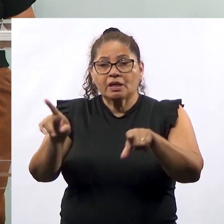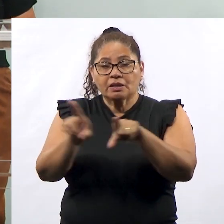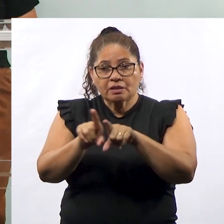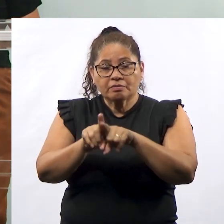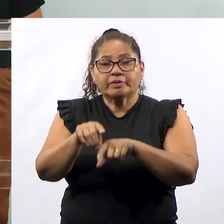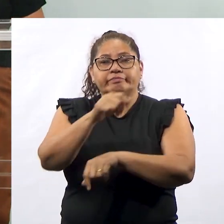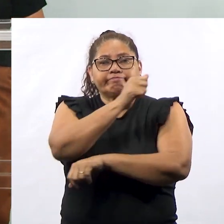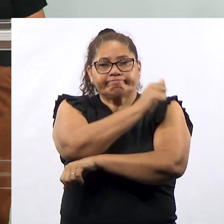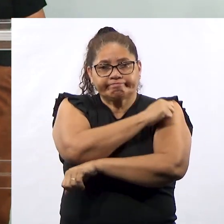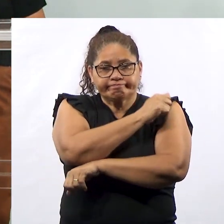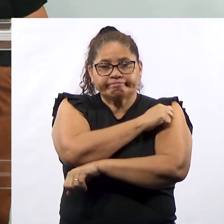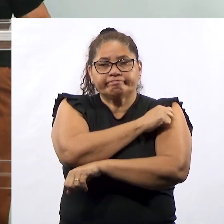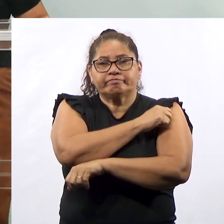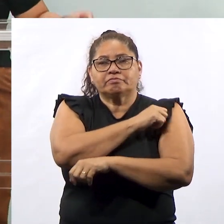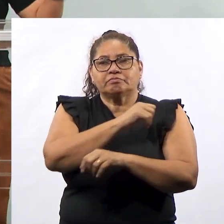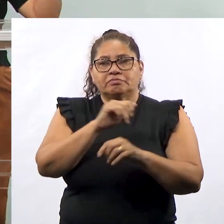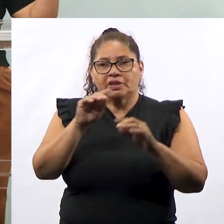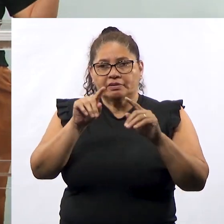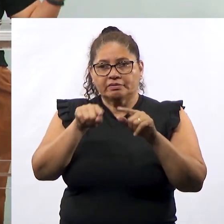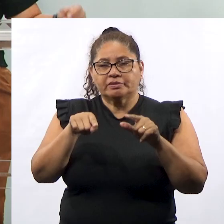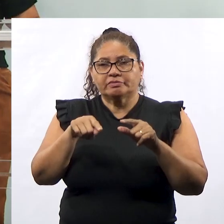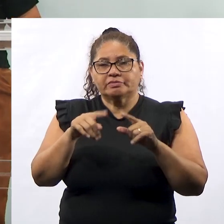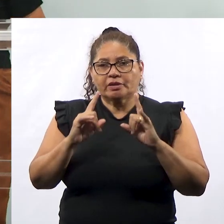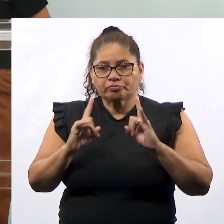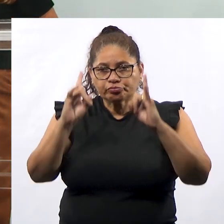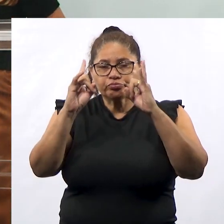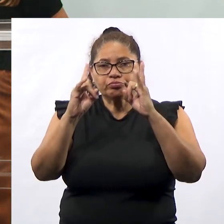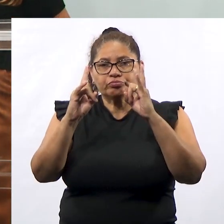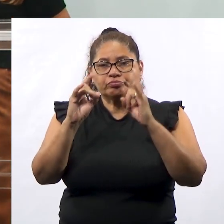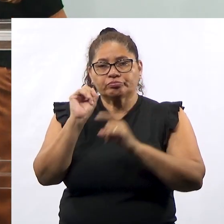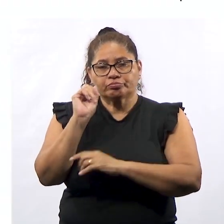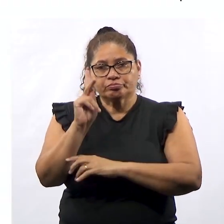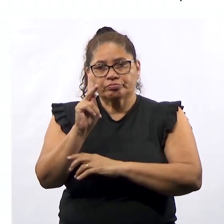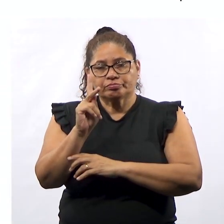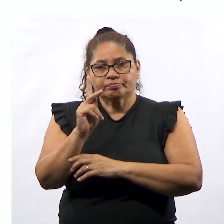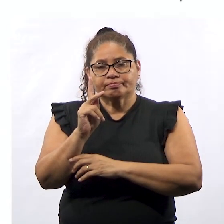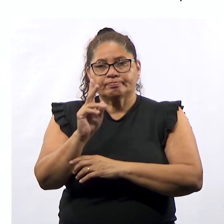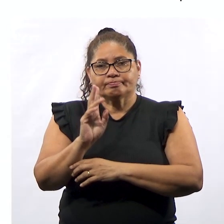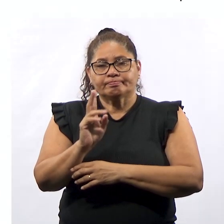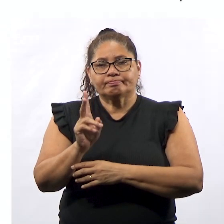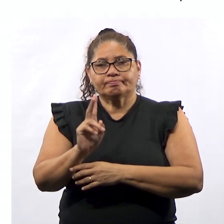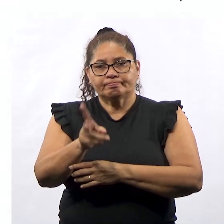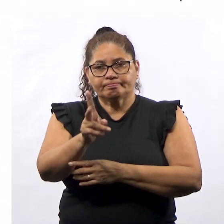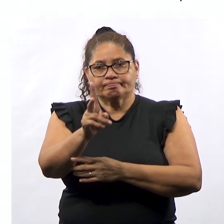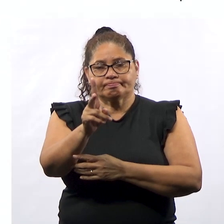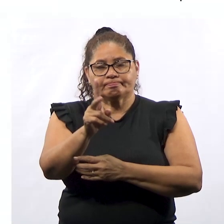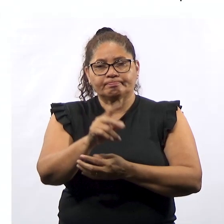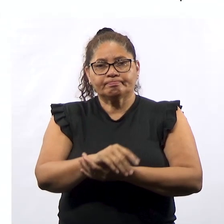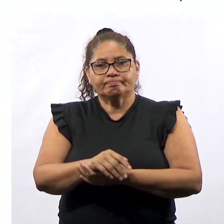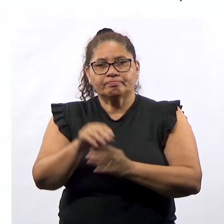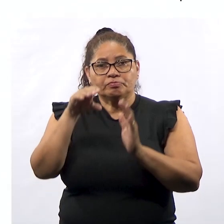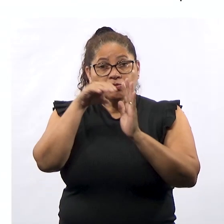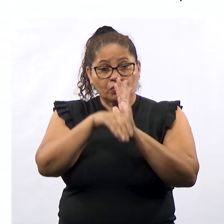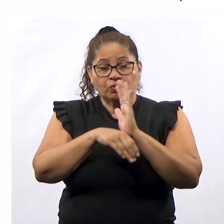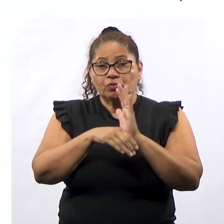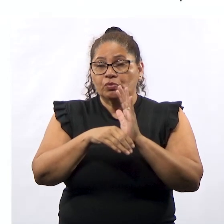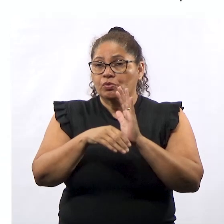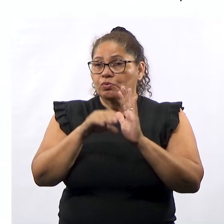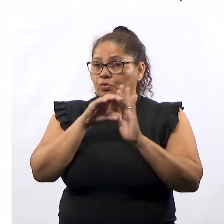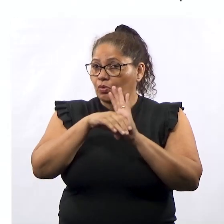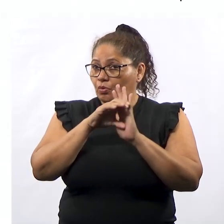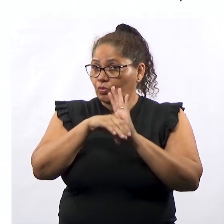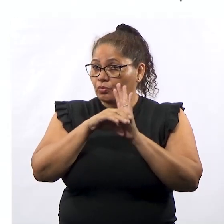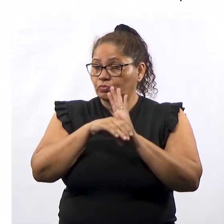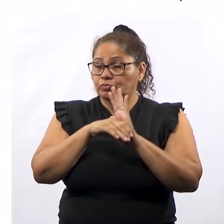sendo aluno, mesmo que não esteja no prédio, ok? Continuando, o currículo não é um conceito